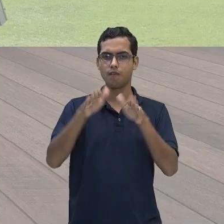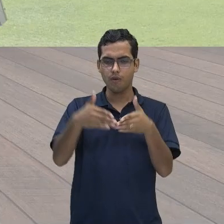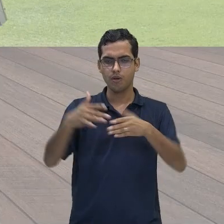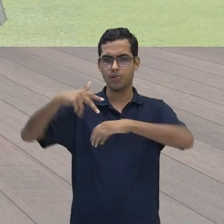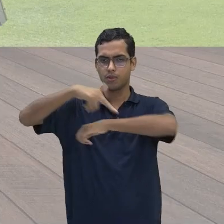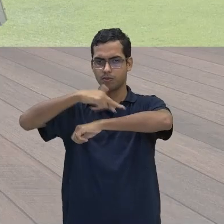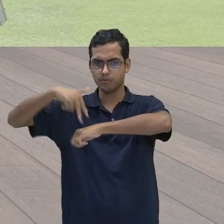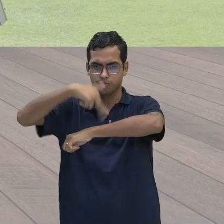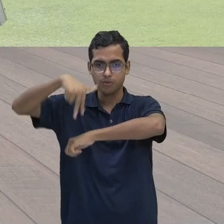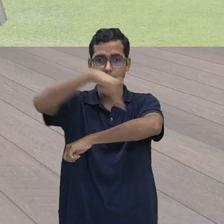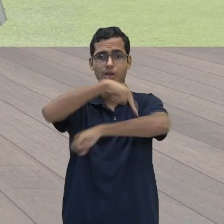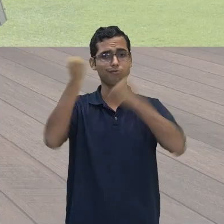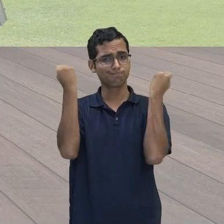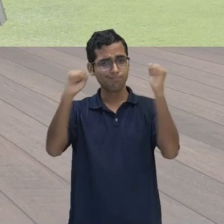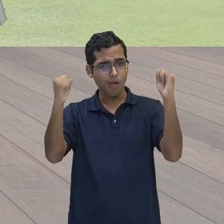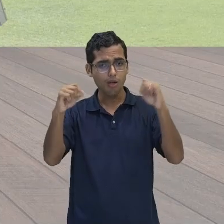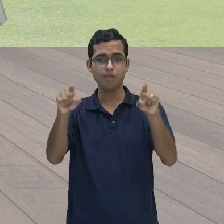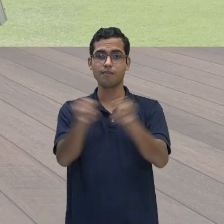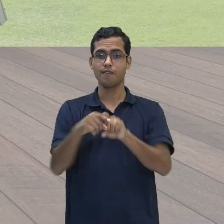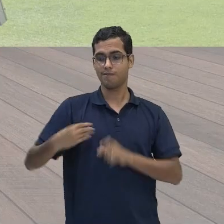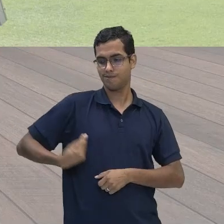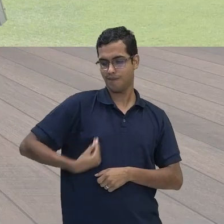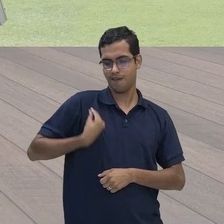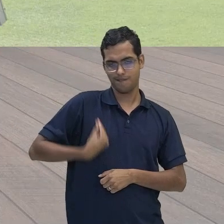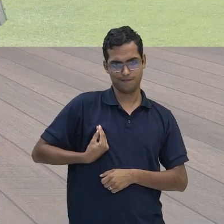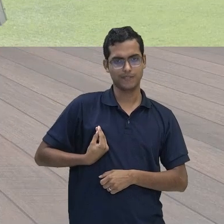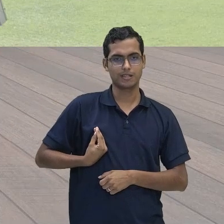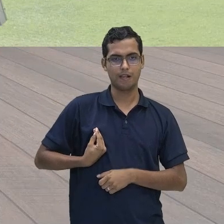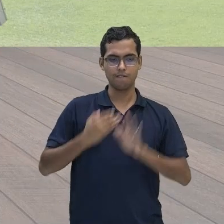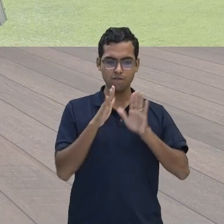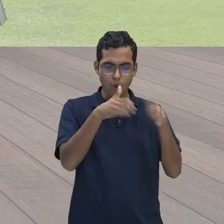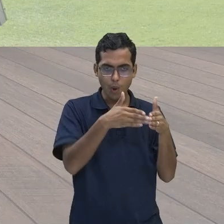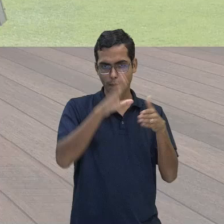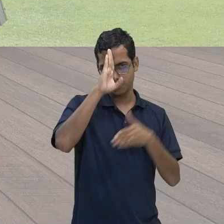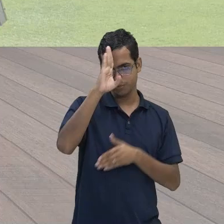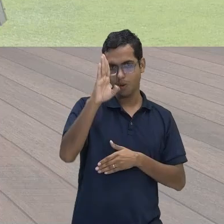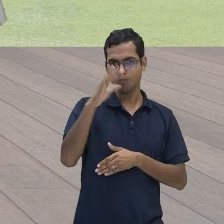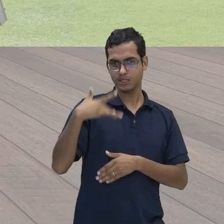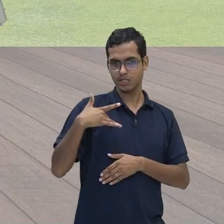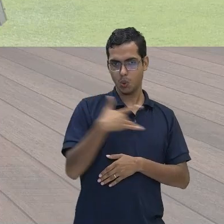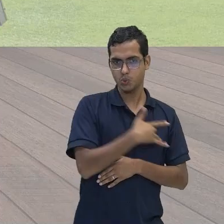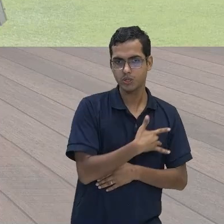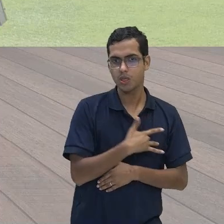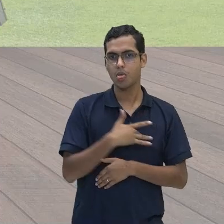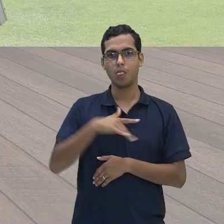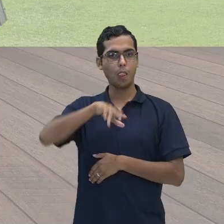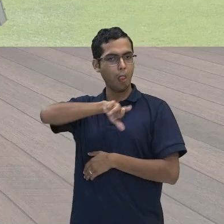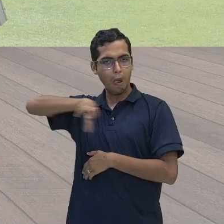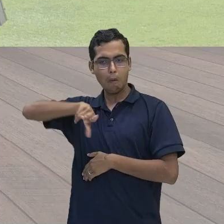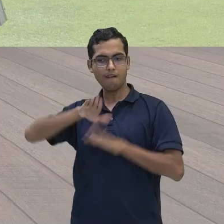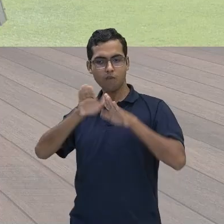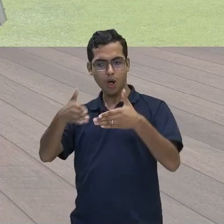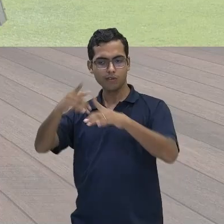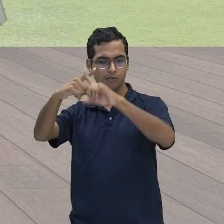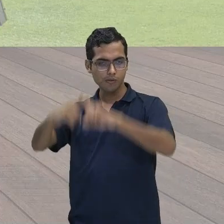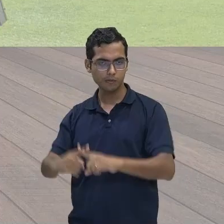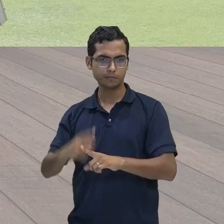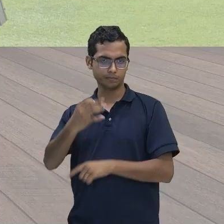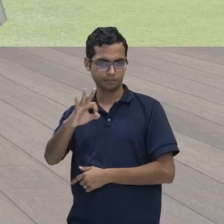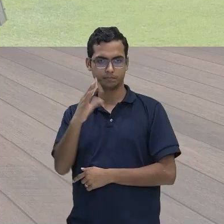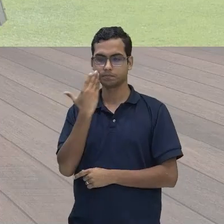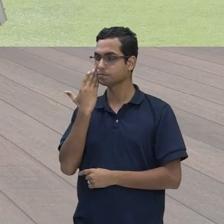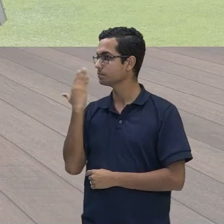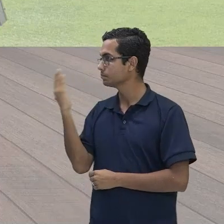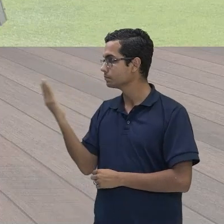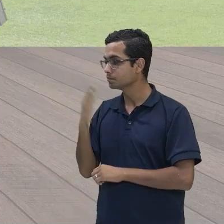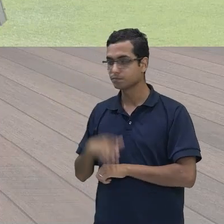e não na competição. Então, esse é um tipo de ginástica grandioso, que envolve um grande número de pessoas, mas que